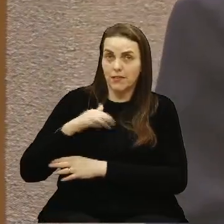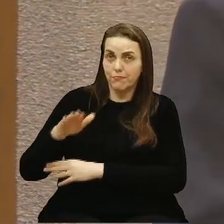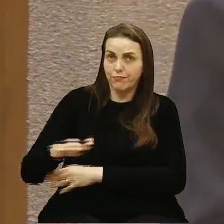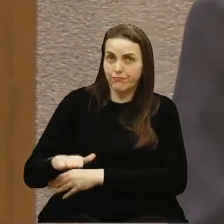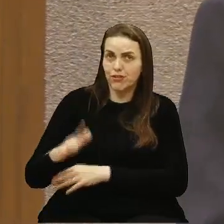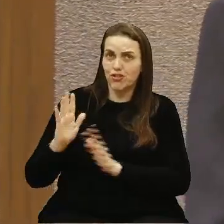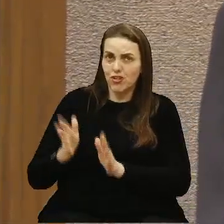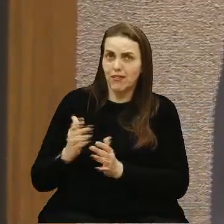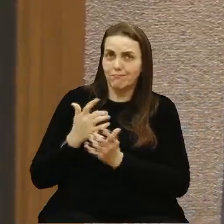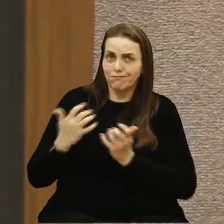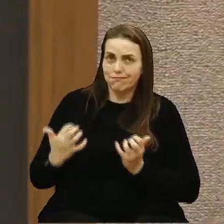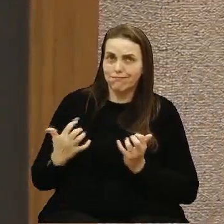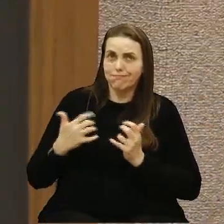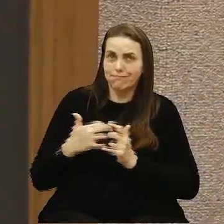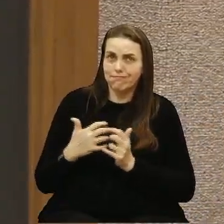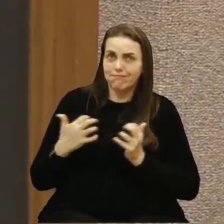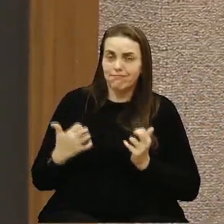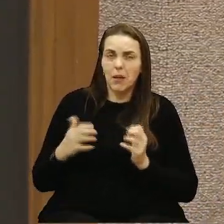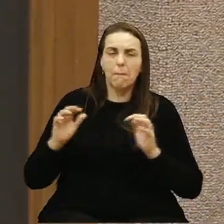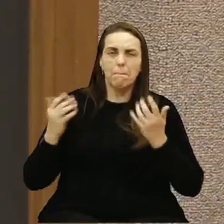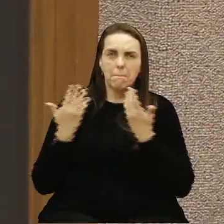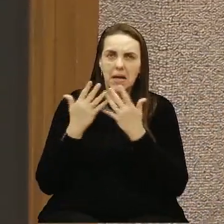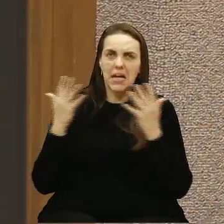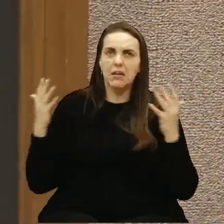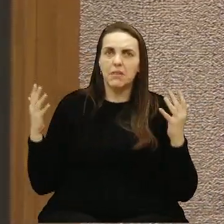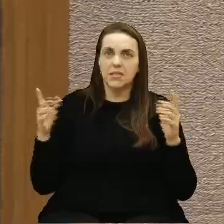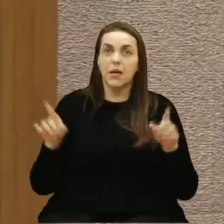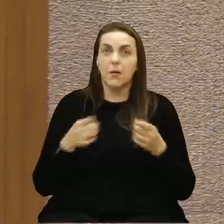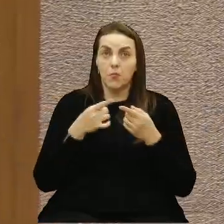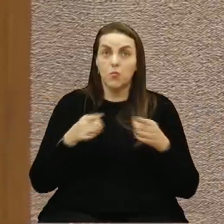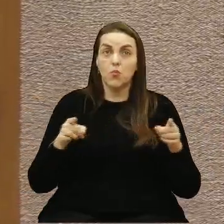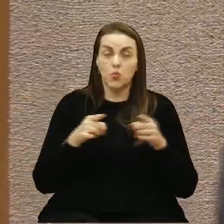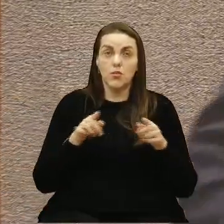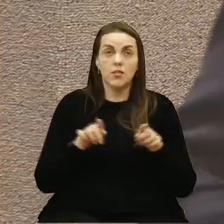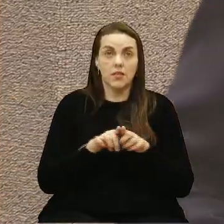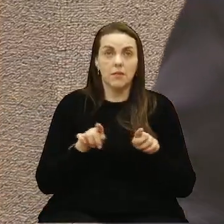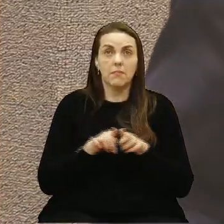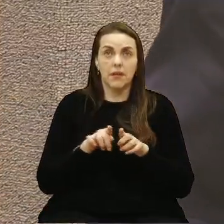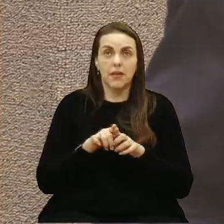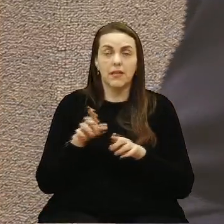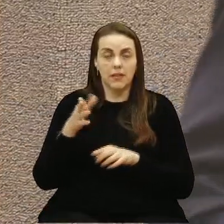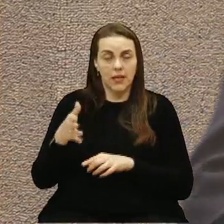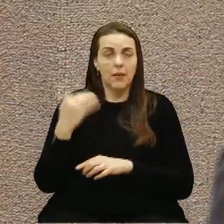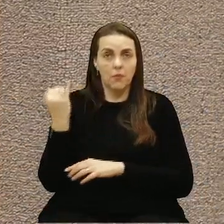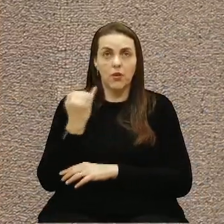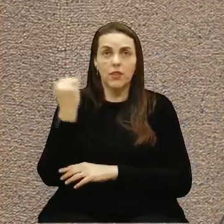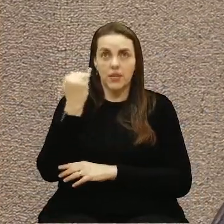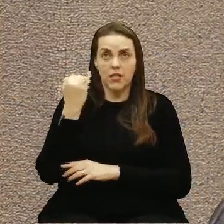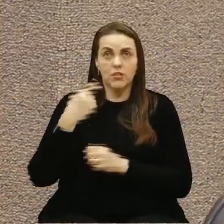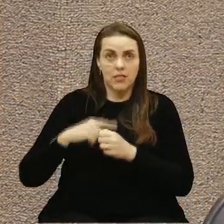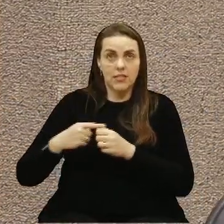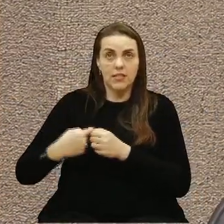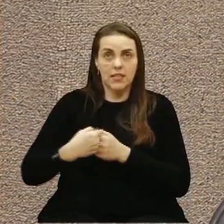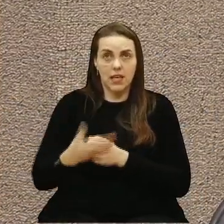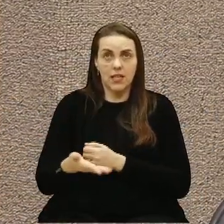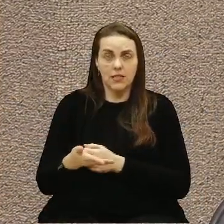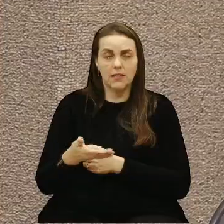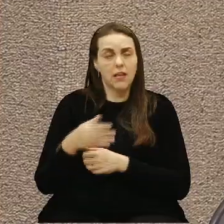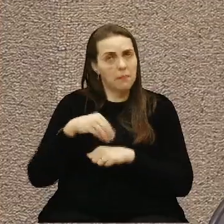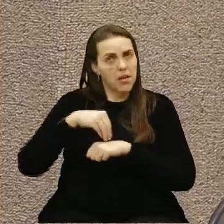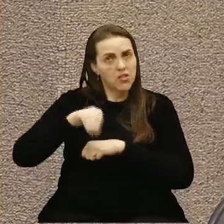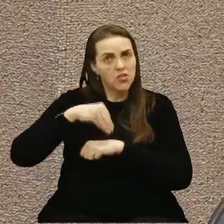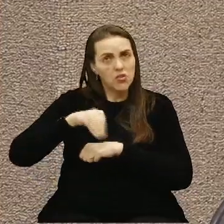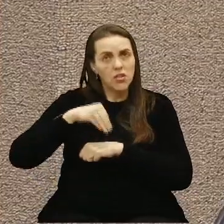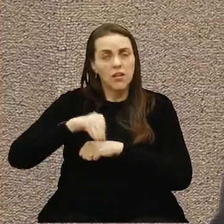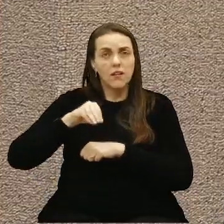parabéns. A música nas paradas foi também importante para a cidade. E eu até sugiro que volte. Com